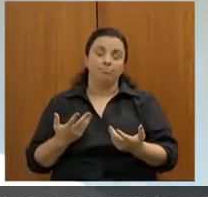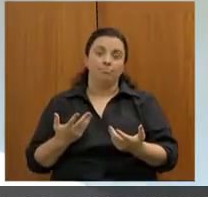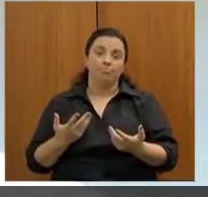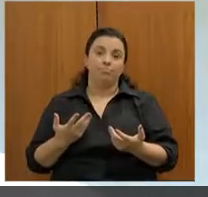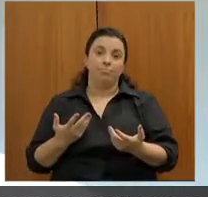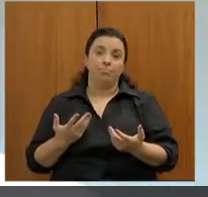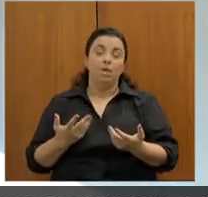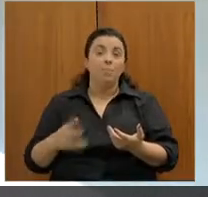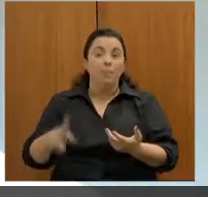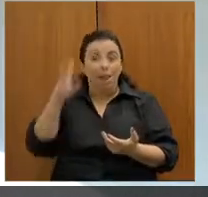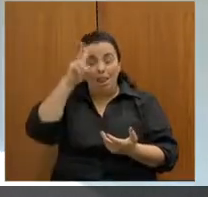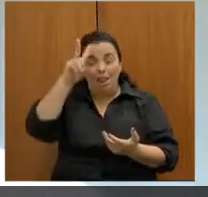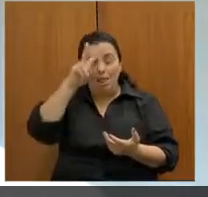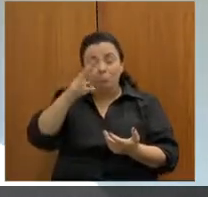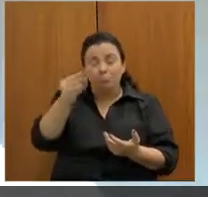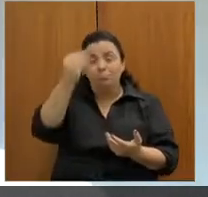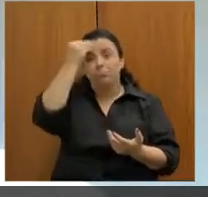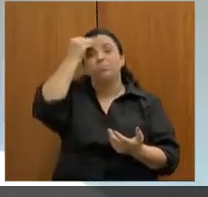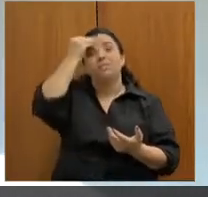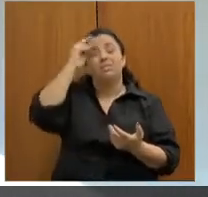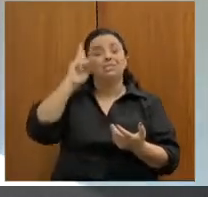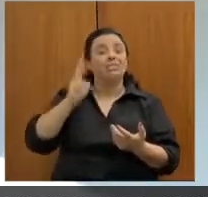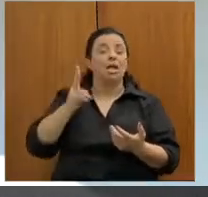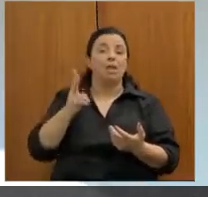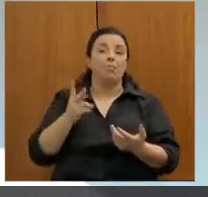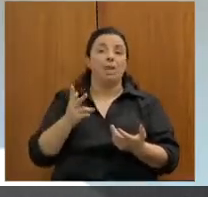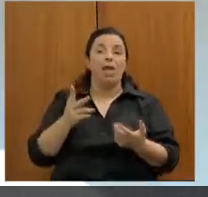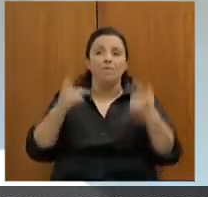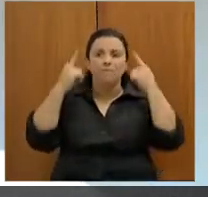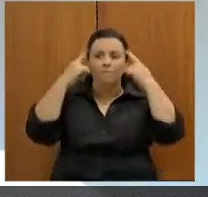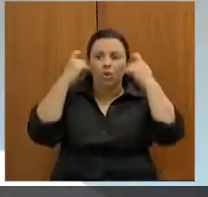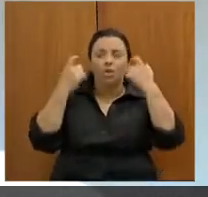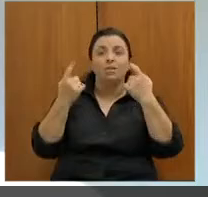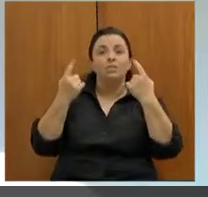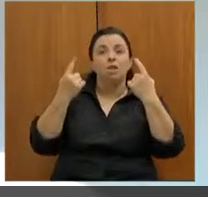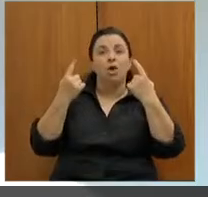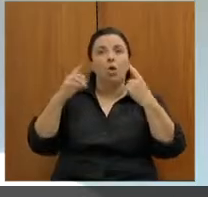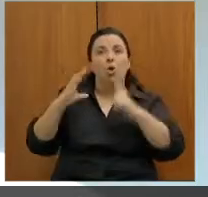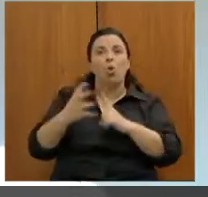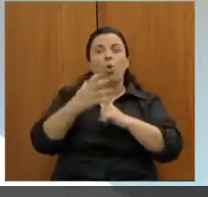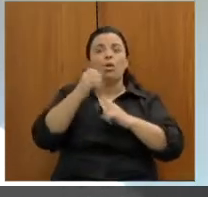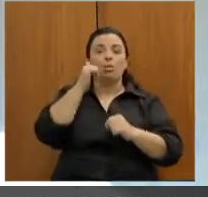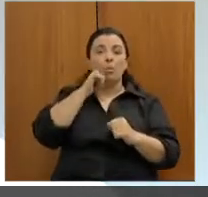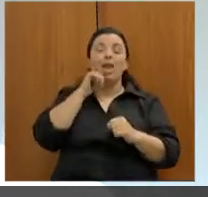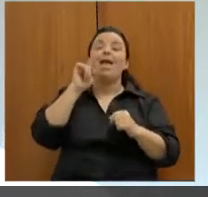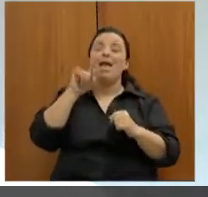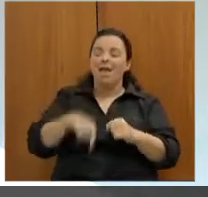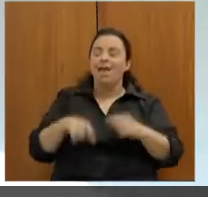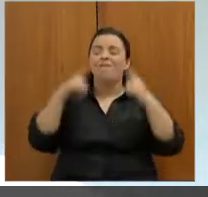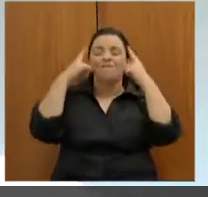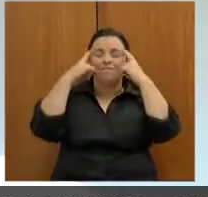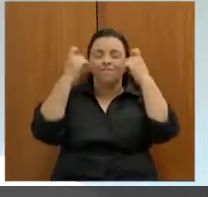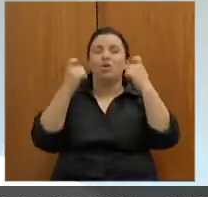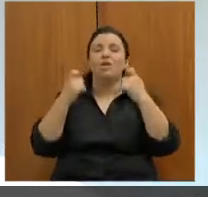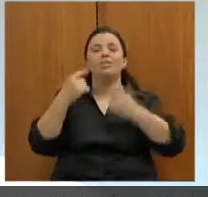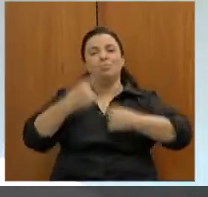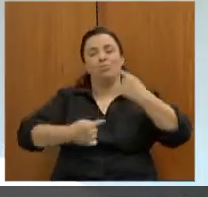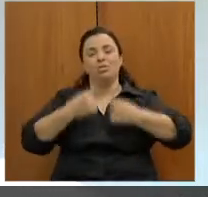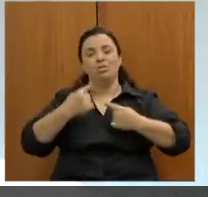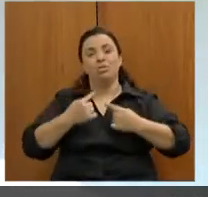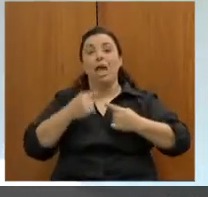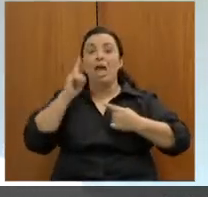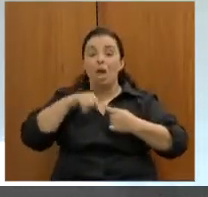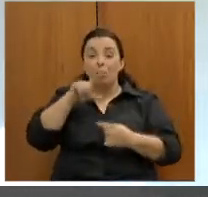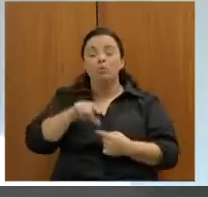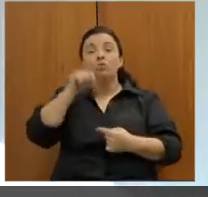nunca se esqueça toda Violeta contra a mulher violência política é uma escolha política no violeta